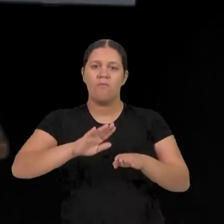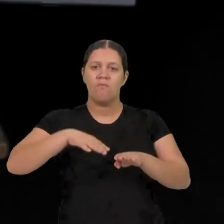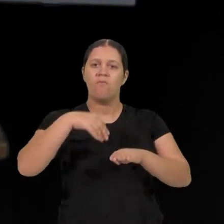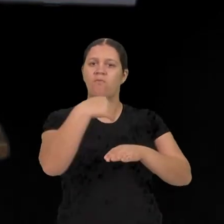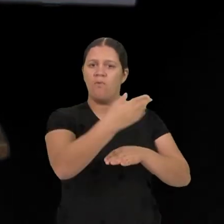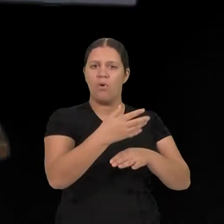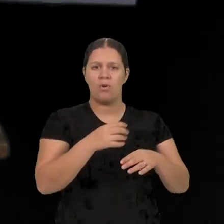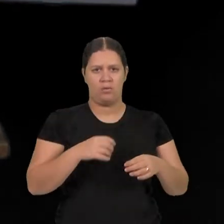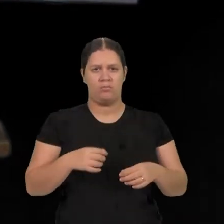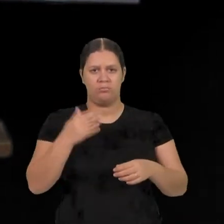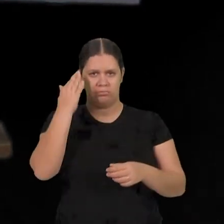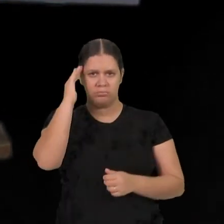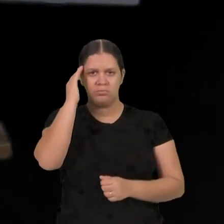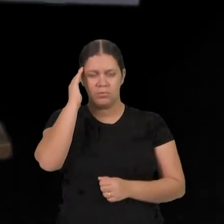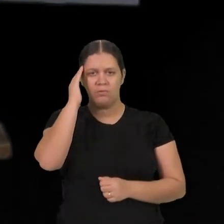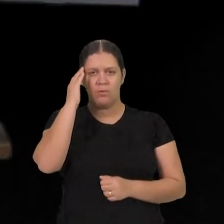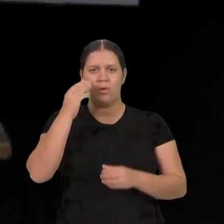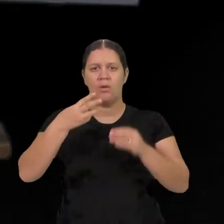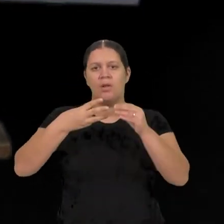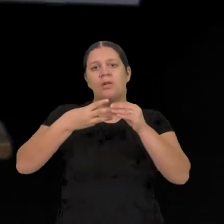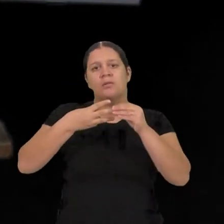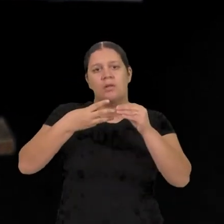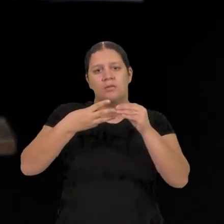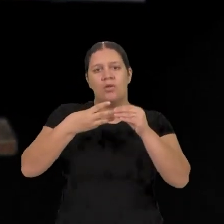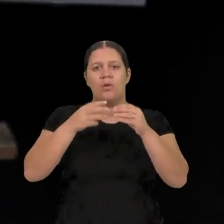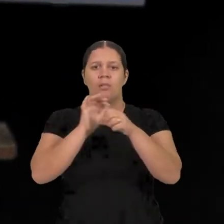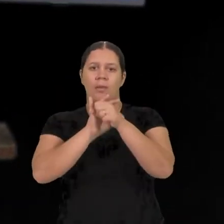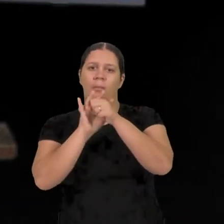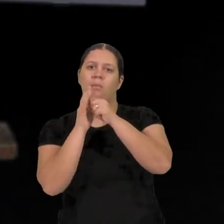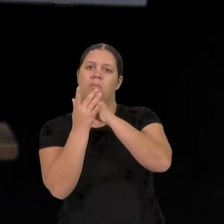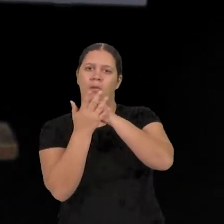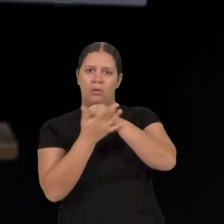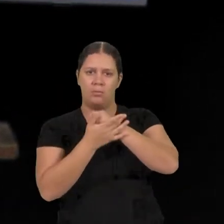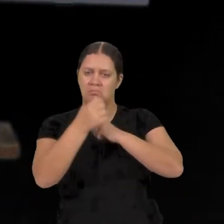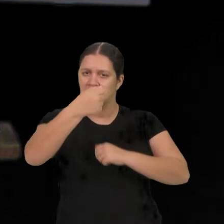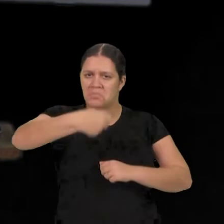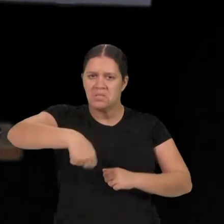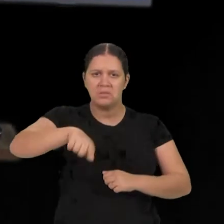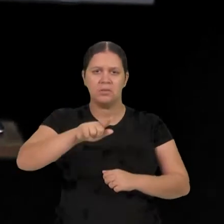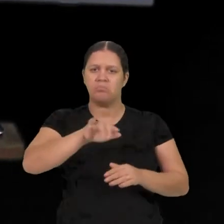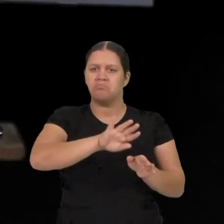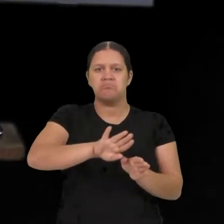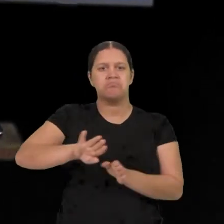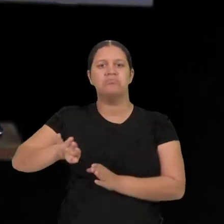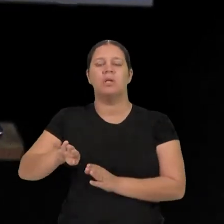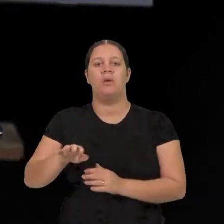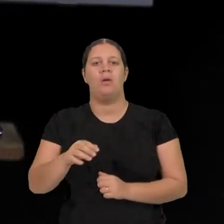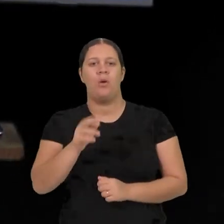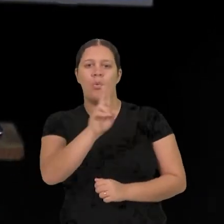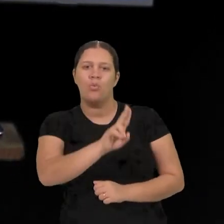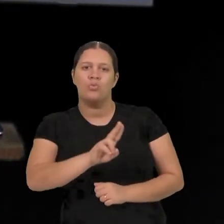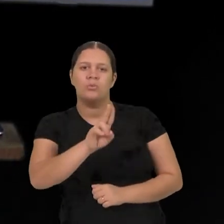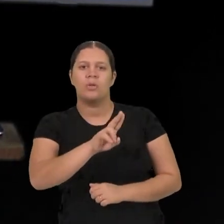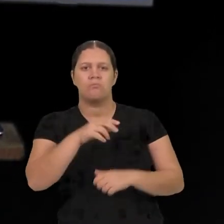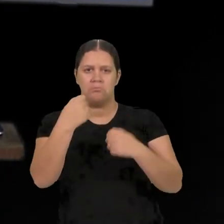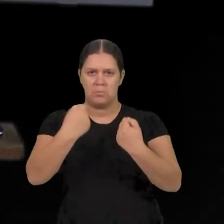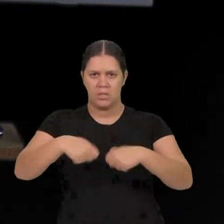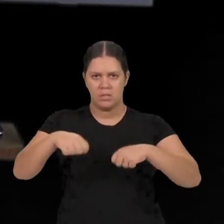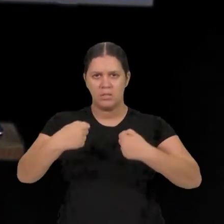para fora da célula, para fora da membrana, tá? Então, os lisossomos têm essa função de